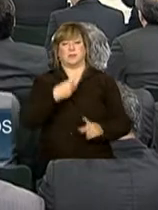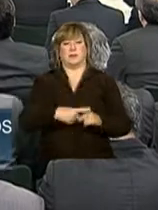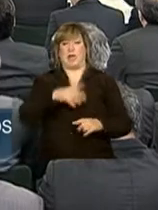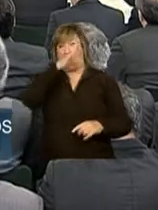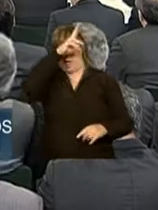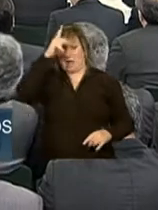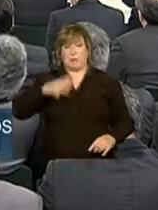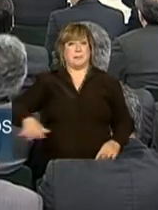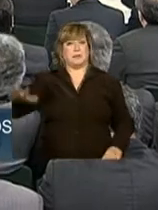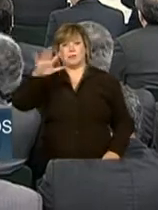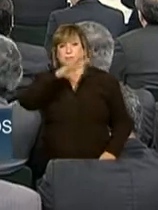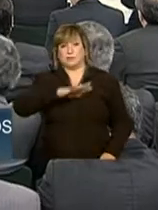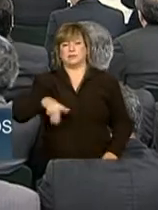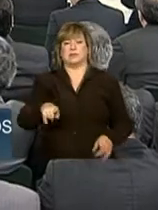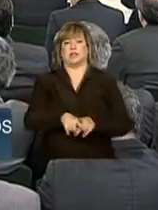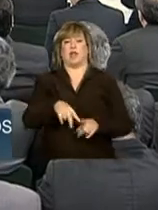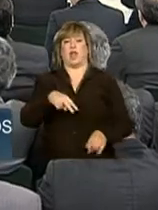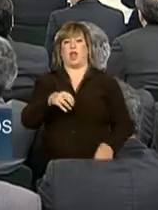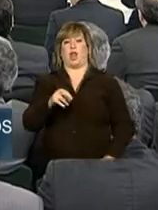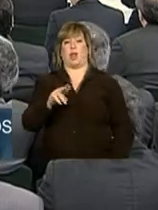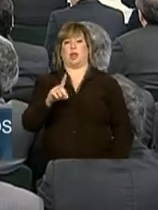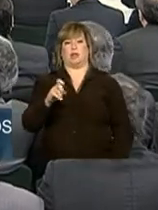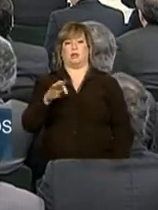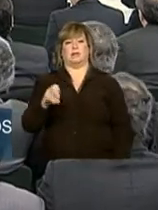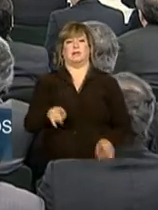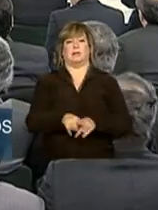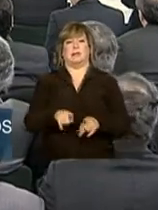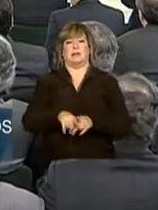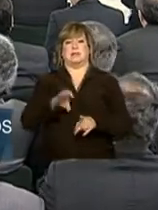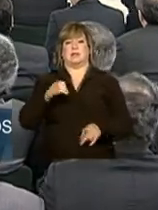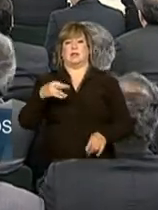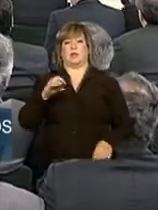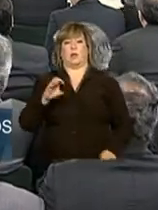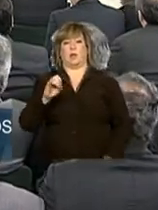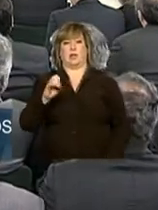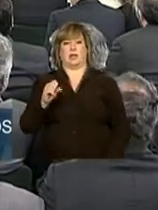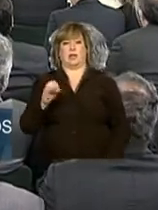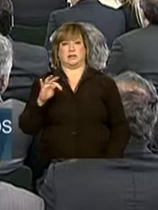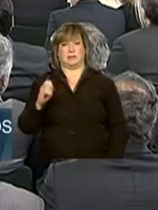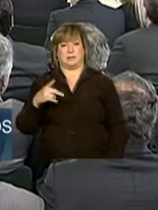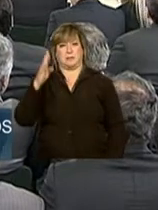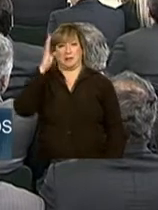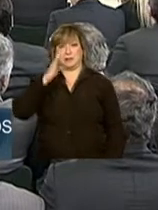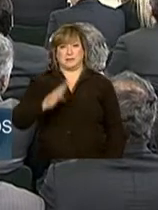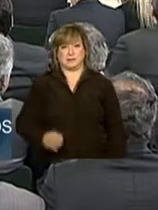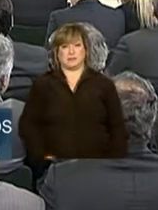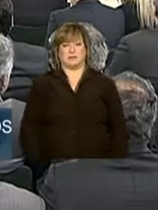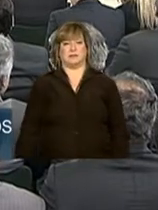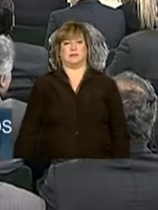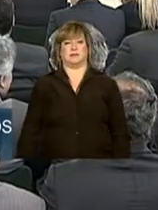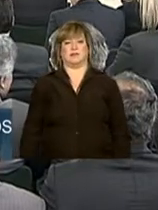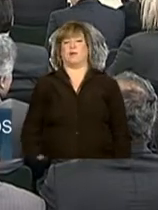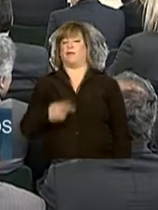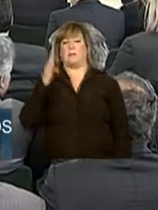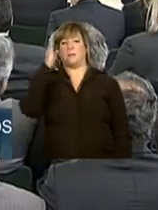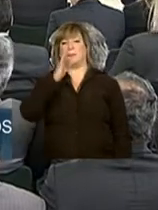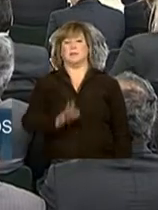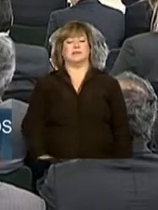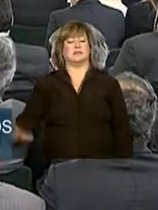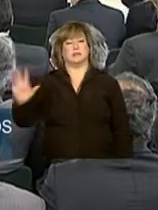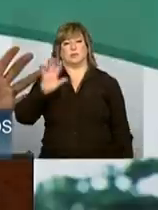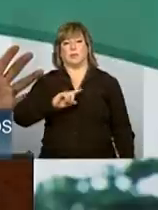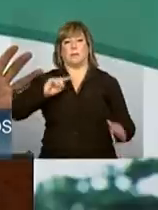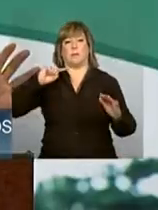Amazônia, e falo do Nordeste, e falo do Centro-Oeste brasileiro. Eu falo do Brasil